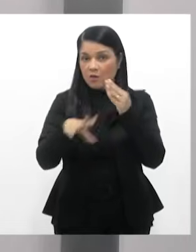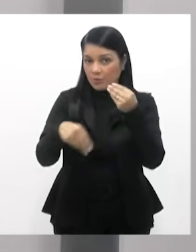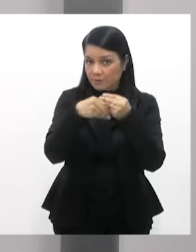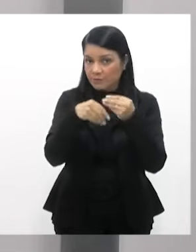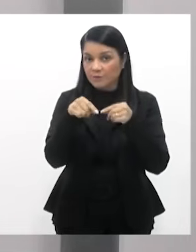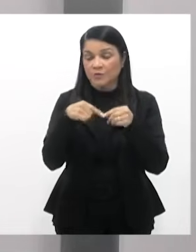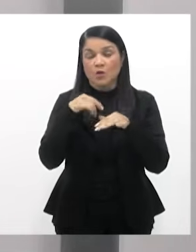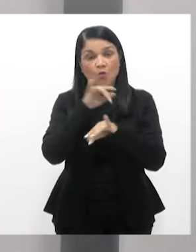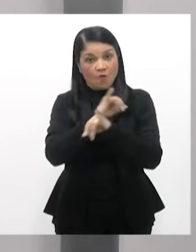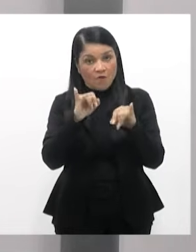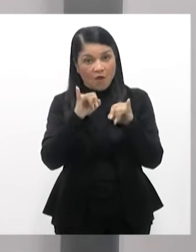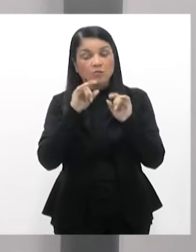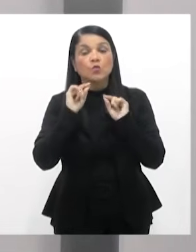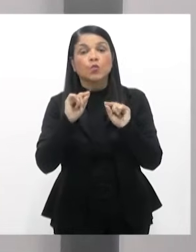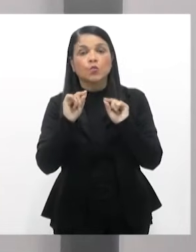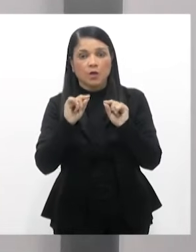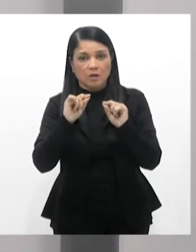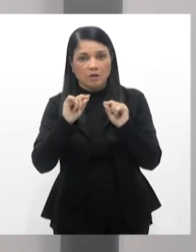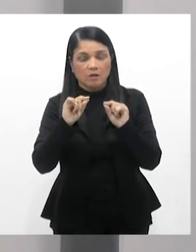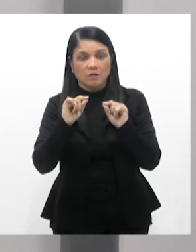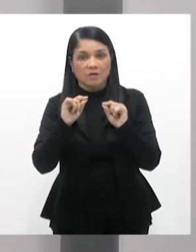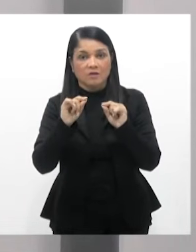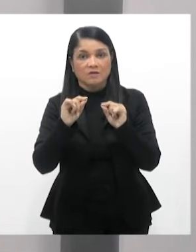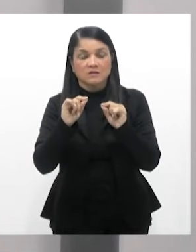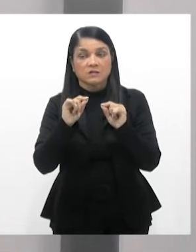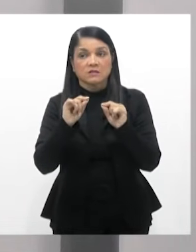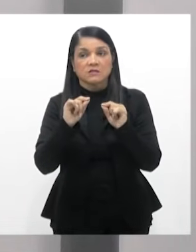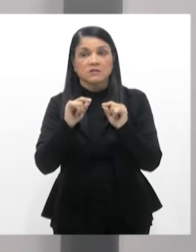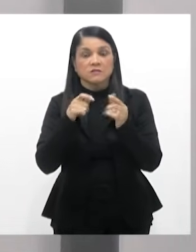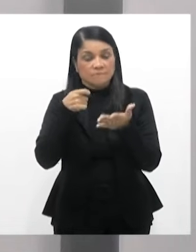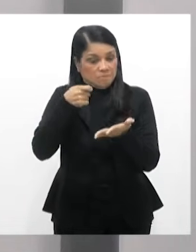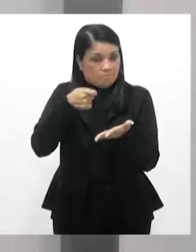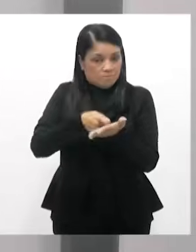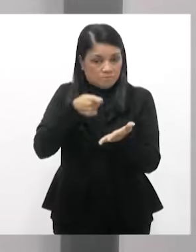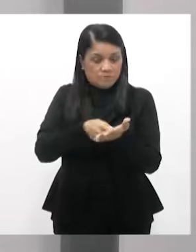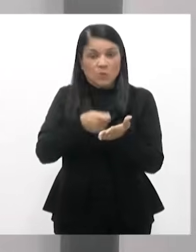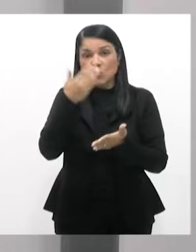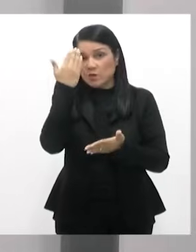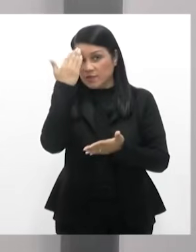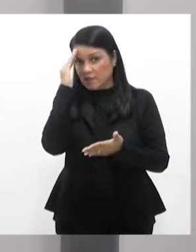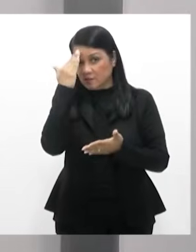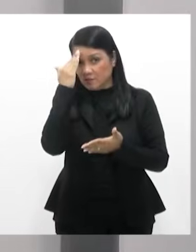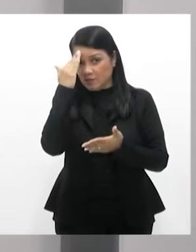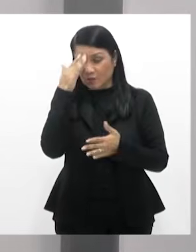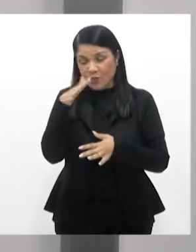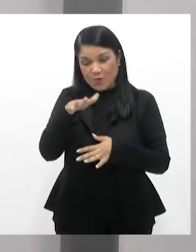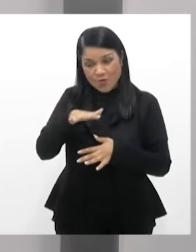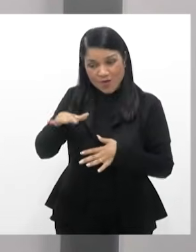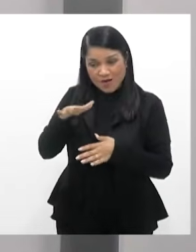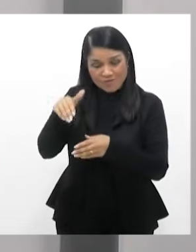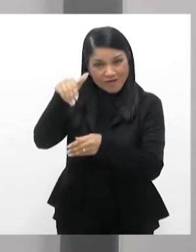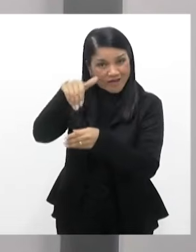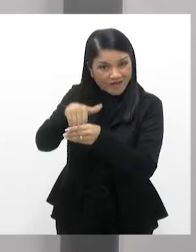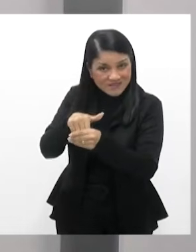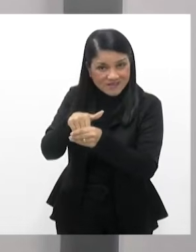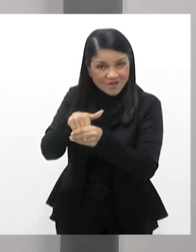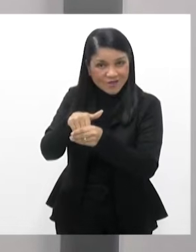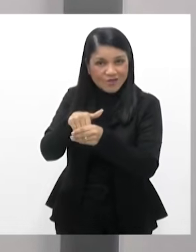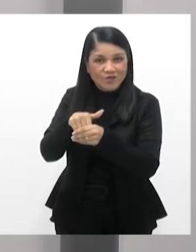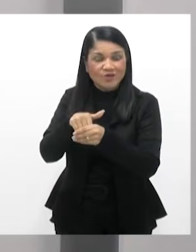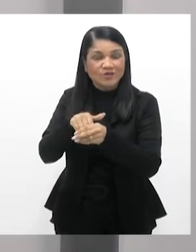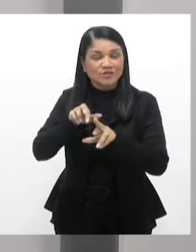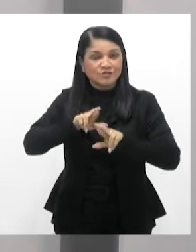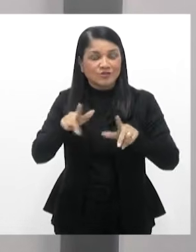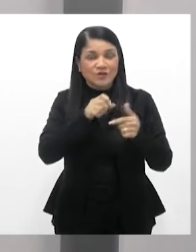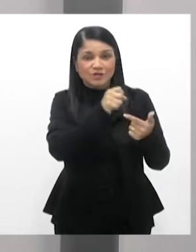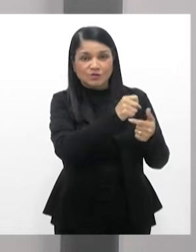estou querendo dizer é que, se for a ferro e fogo esse entendimento que nos leva para o campo da legislação eleitoral, não para o poder de